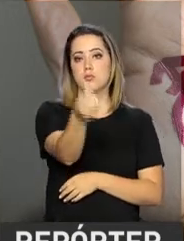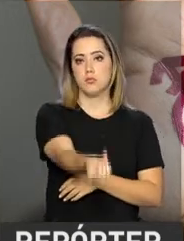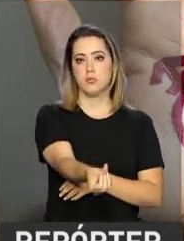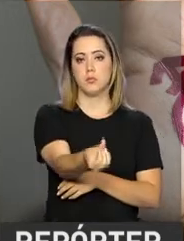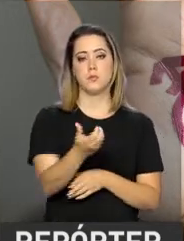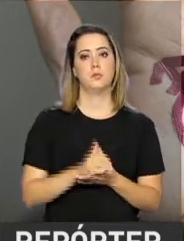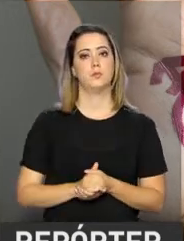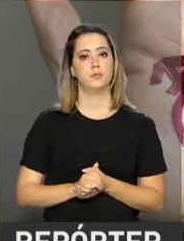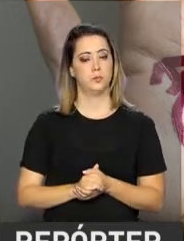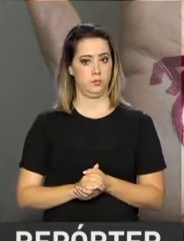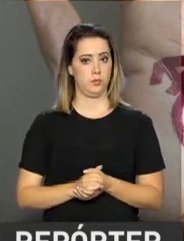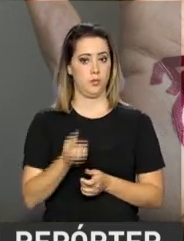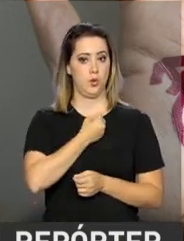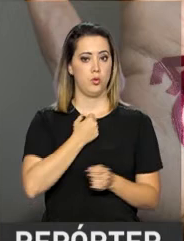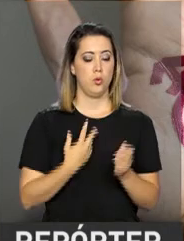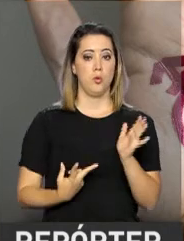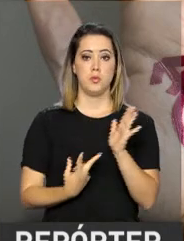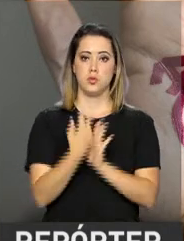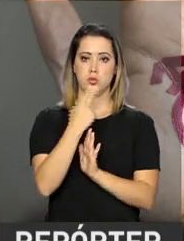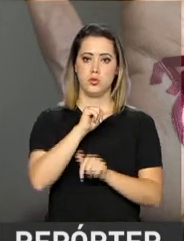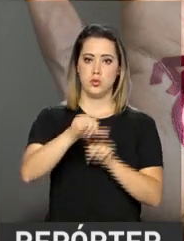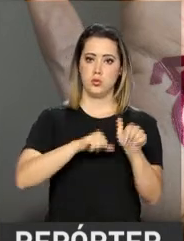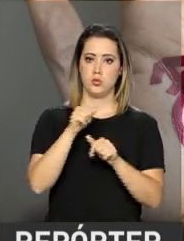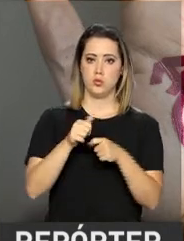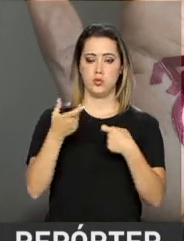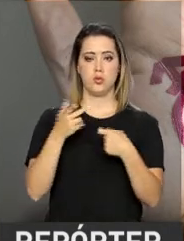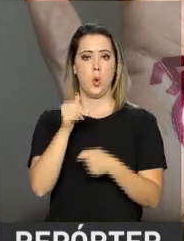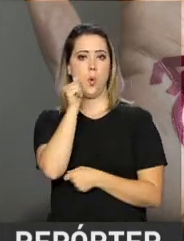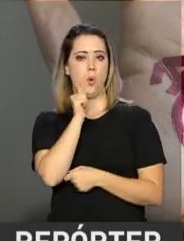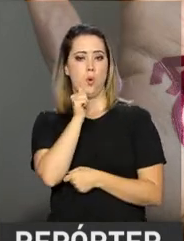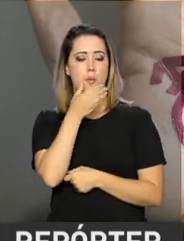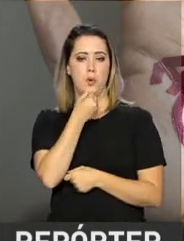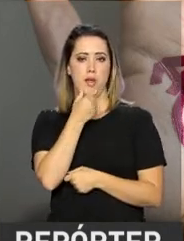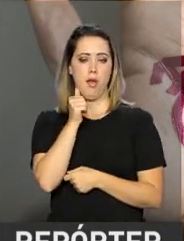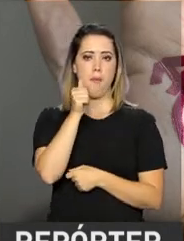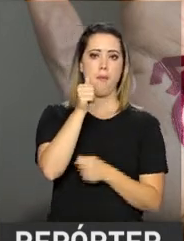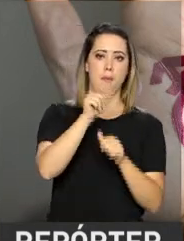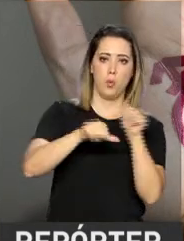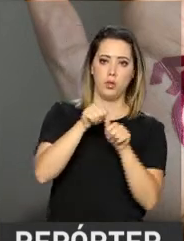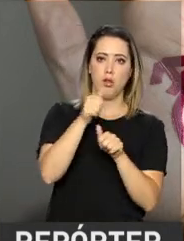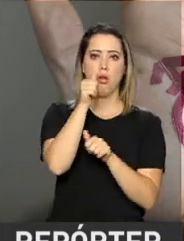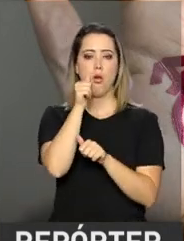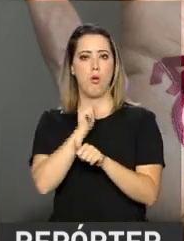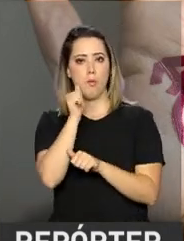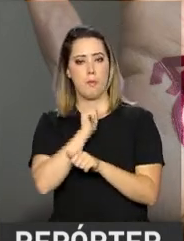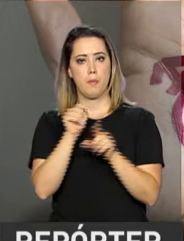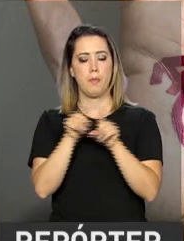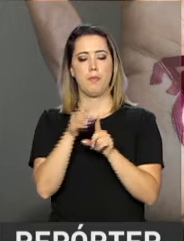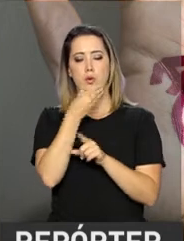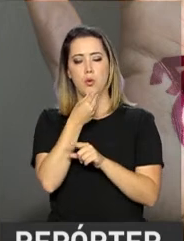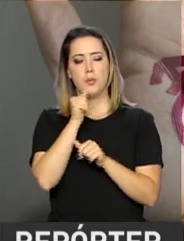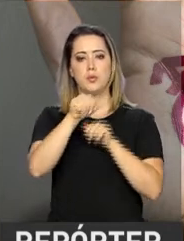2016 o número de cirurgias mudança de sexo do masculino para o feminino cresceu 48% e